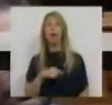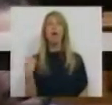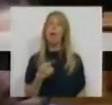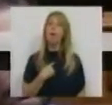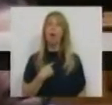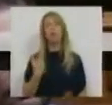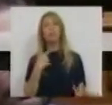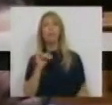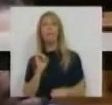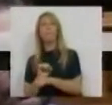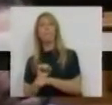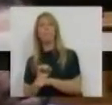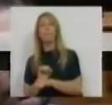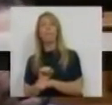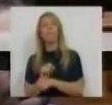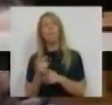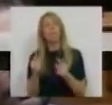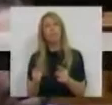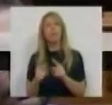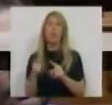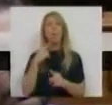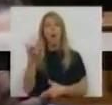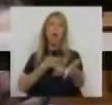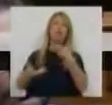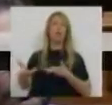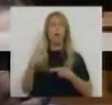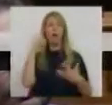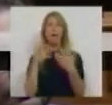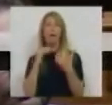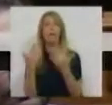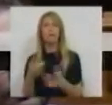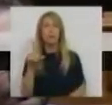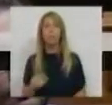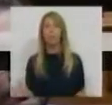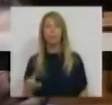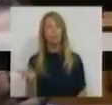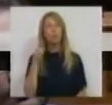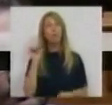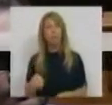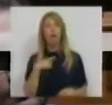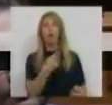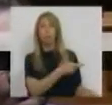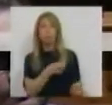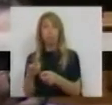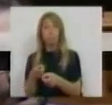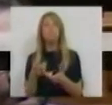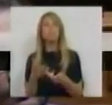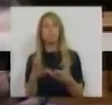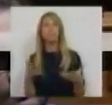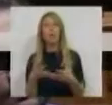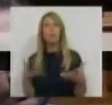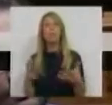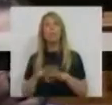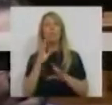na armadilha de declarar guerra de volta. Estes ataques são, em grande parte, relacionados com um